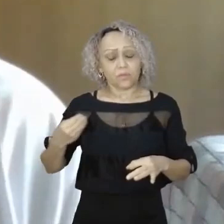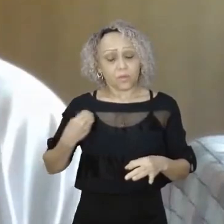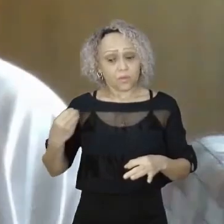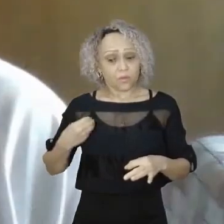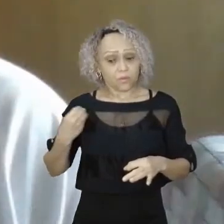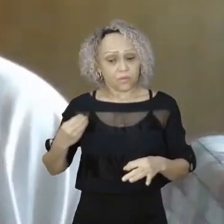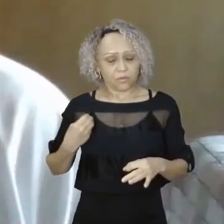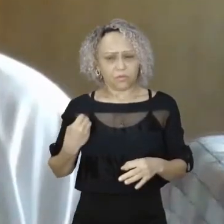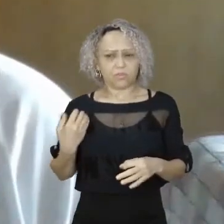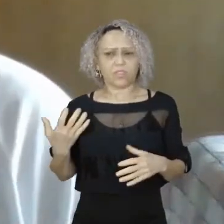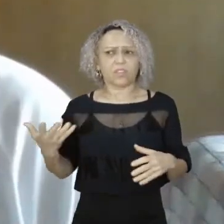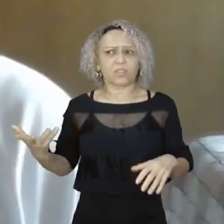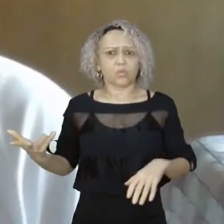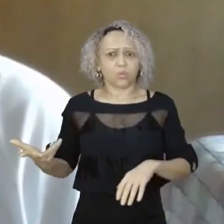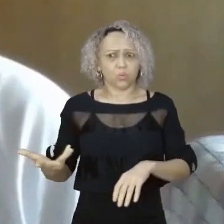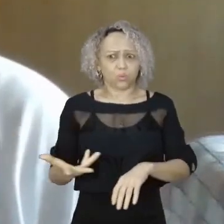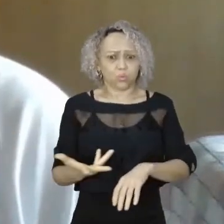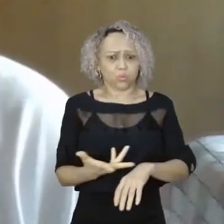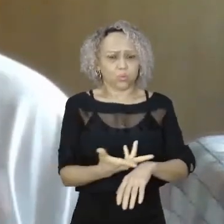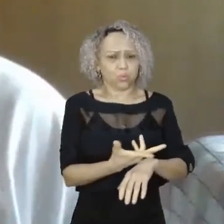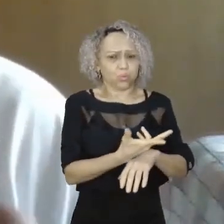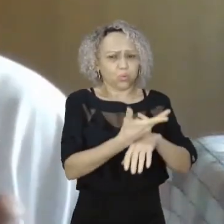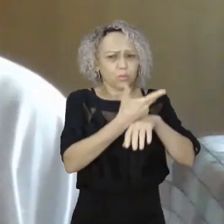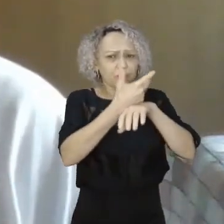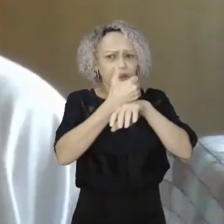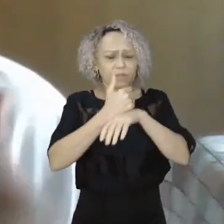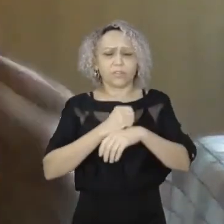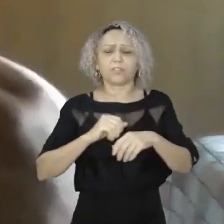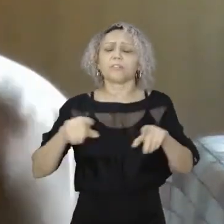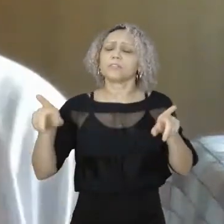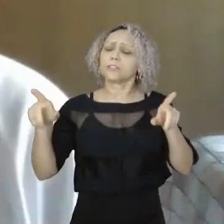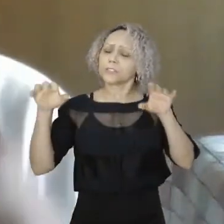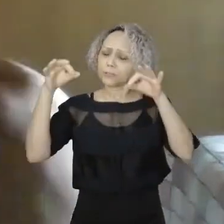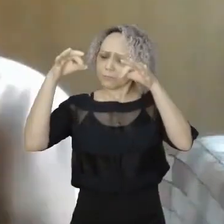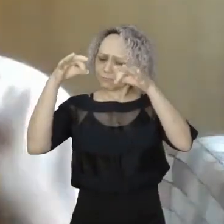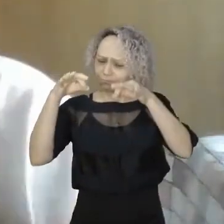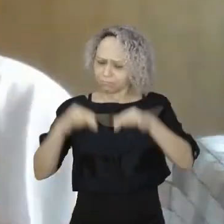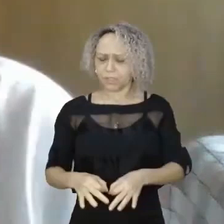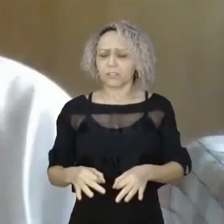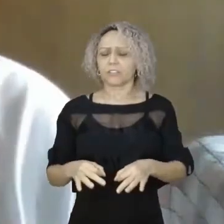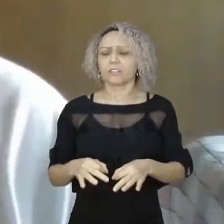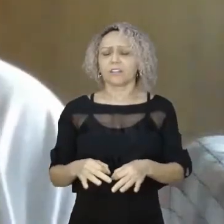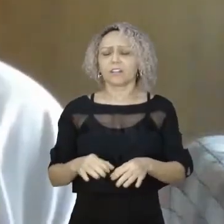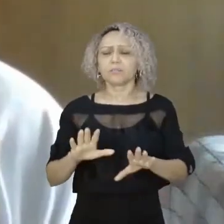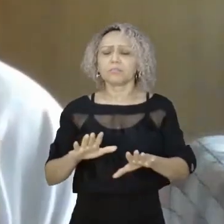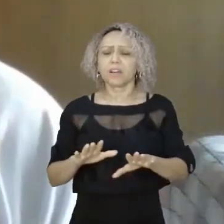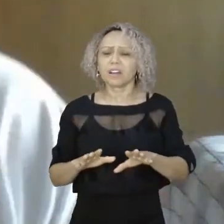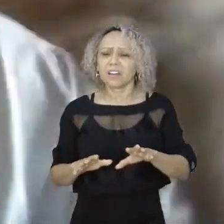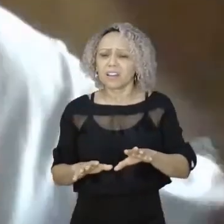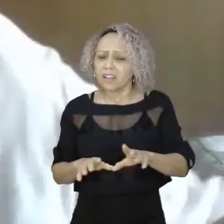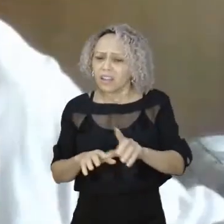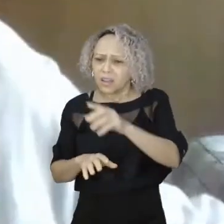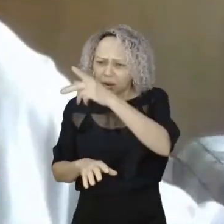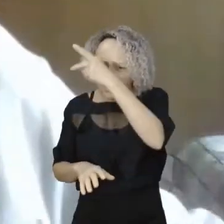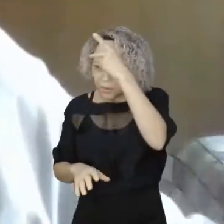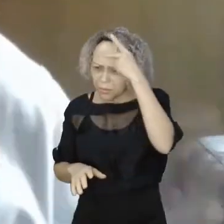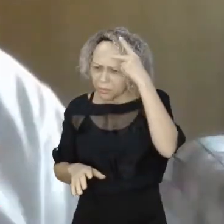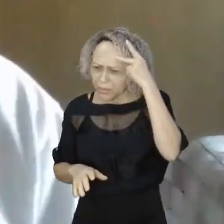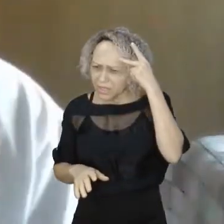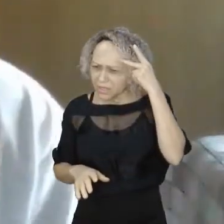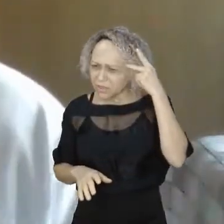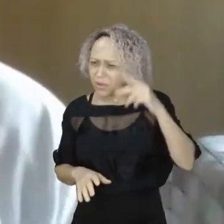com dignidade, para que pudéssemos parar a matança de pessoas negras que ainda